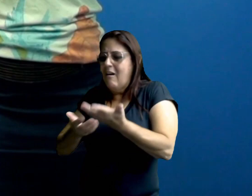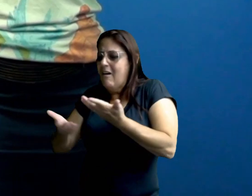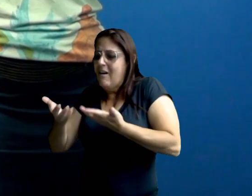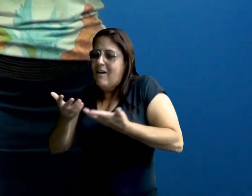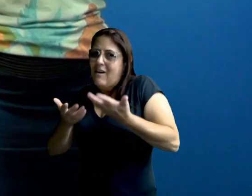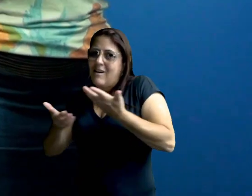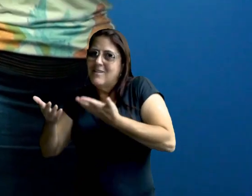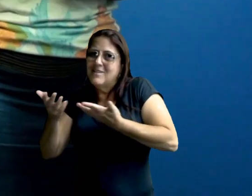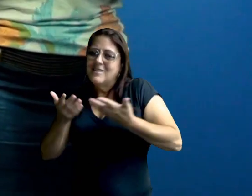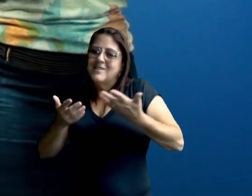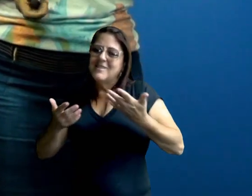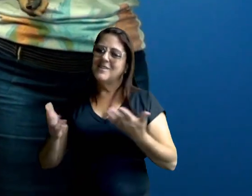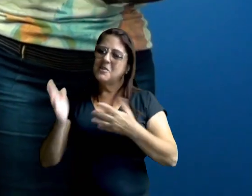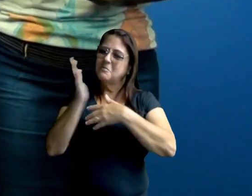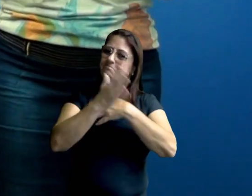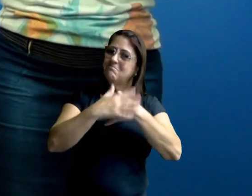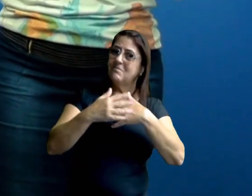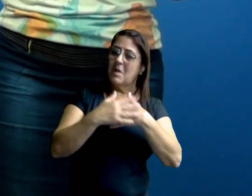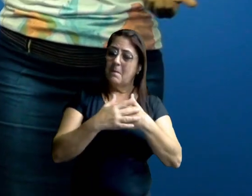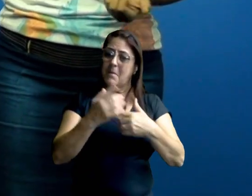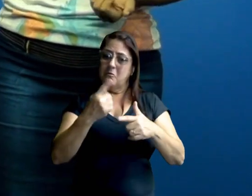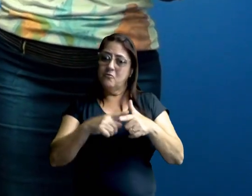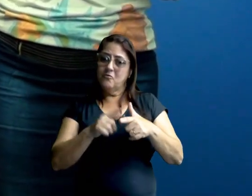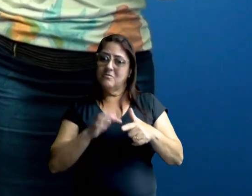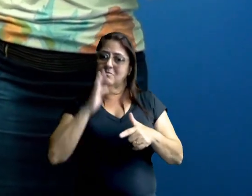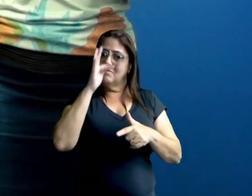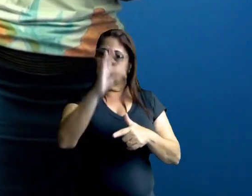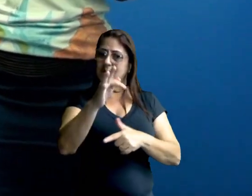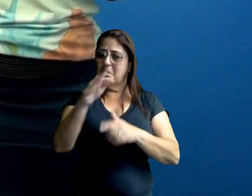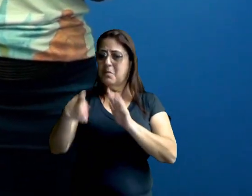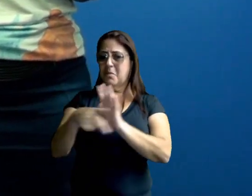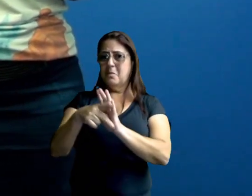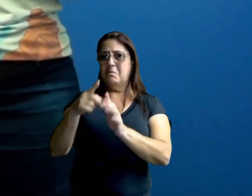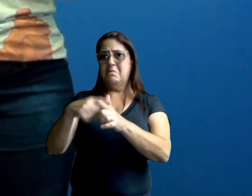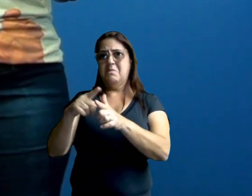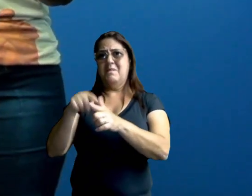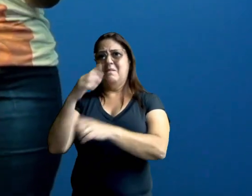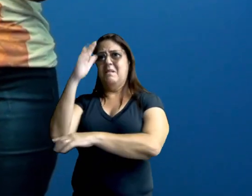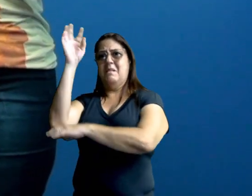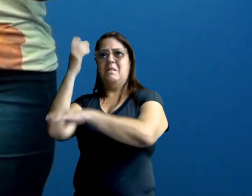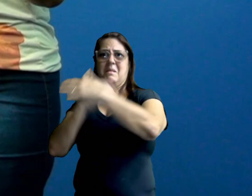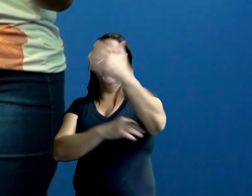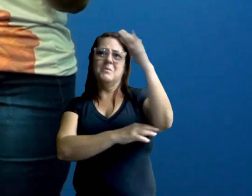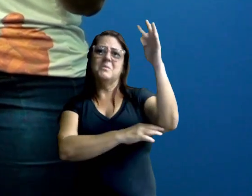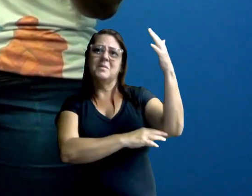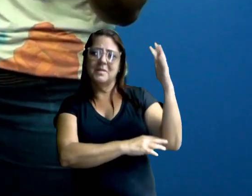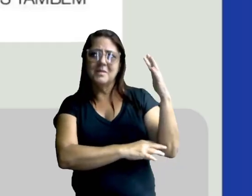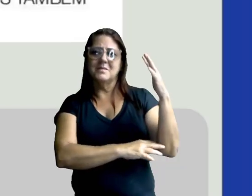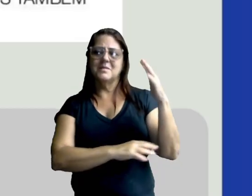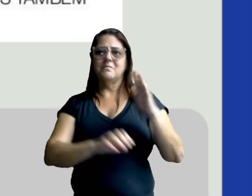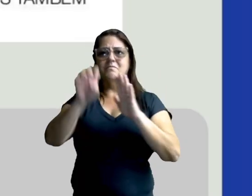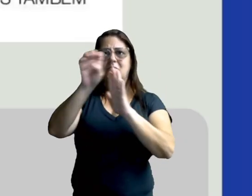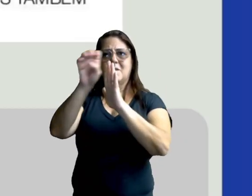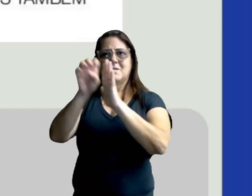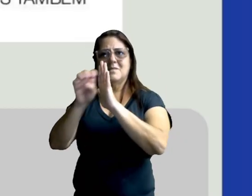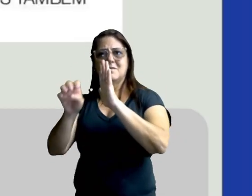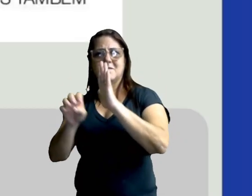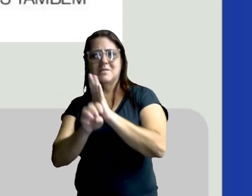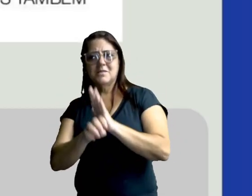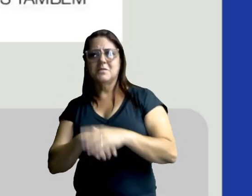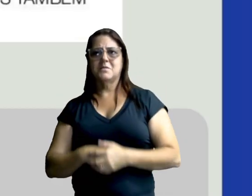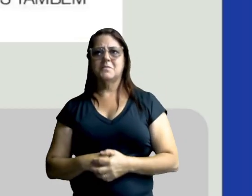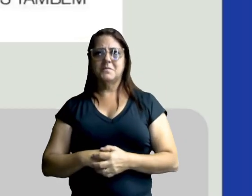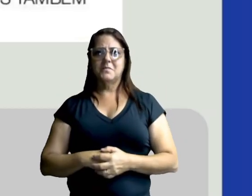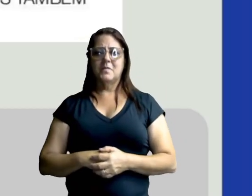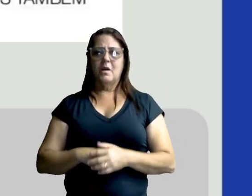prestar atenção para não haver prejuízos para a natureza. Isso mesmo. Vamos de exercício?